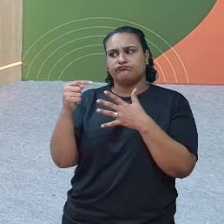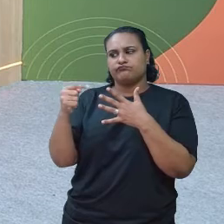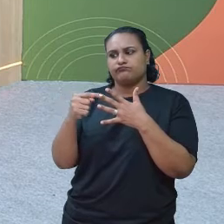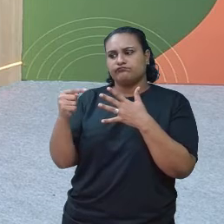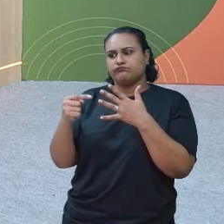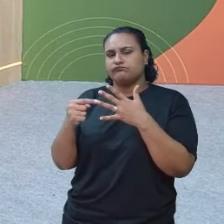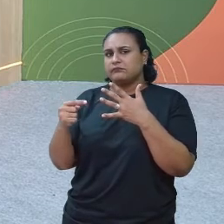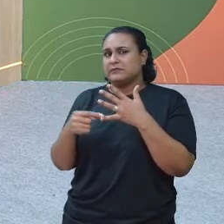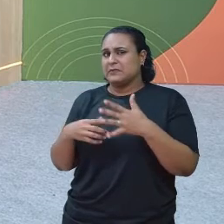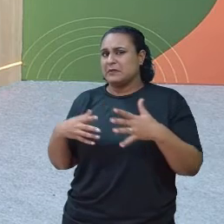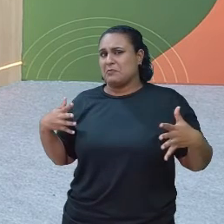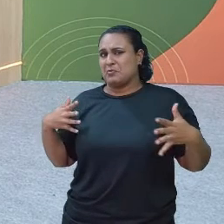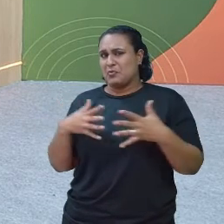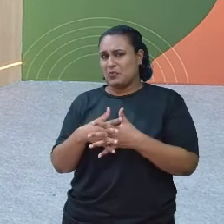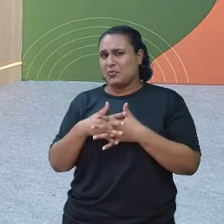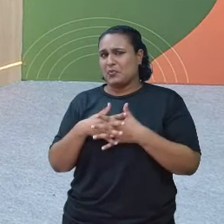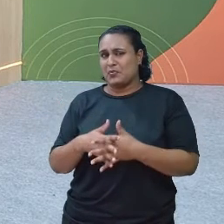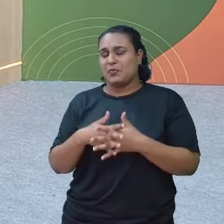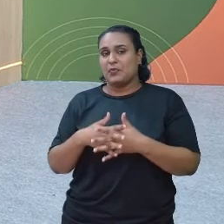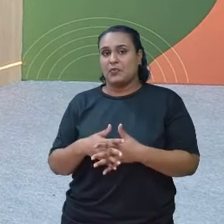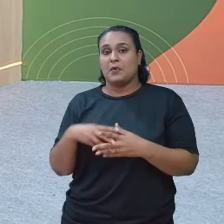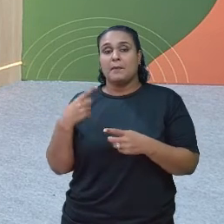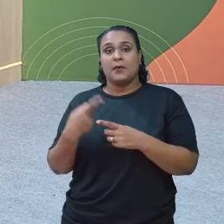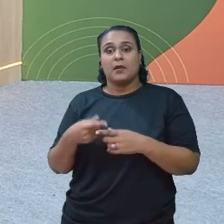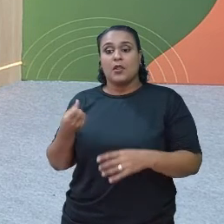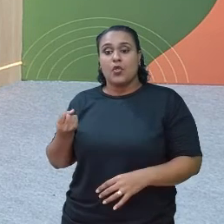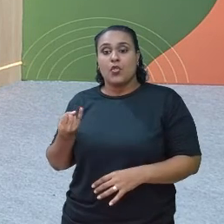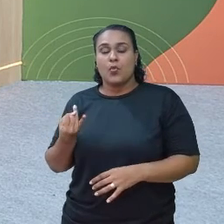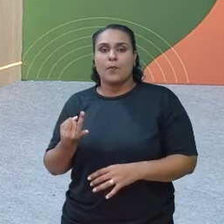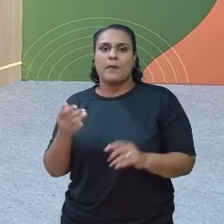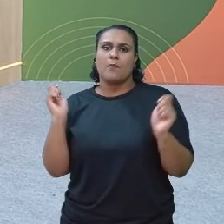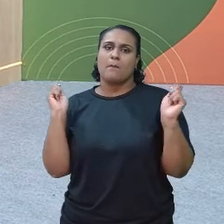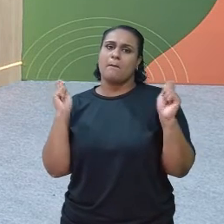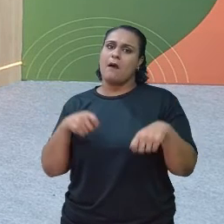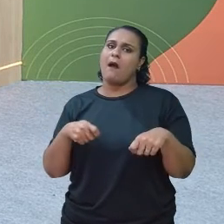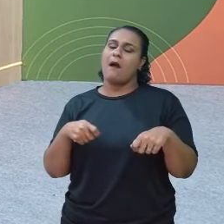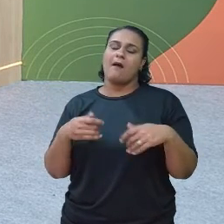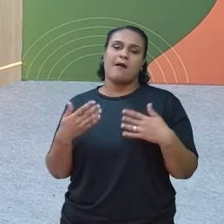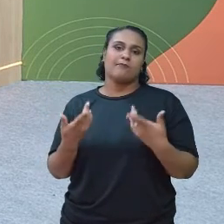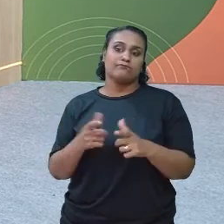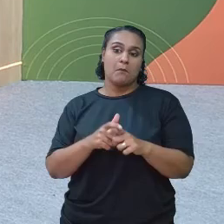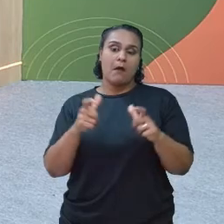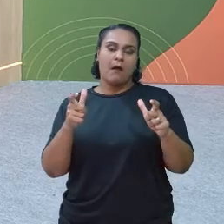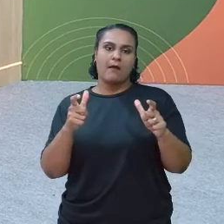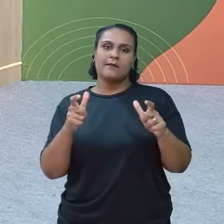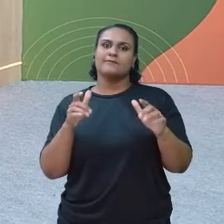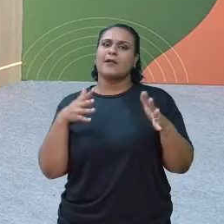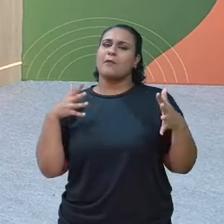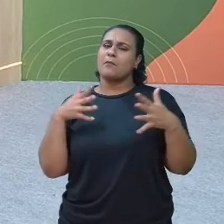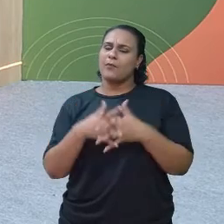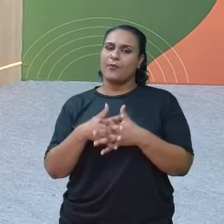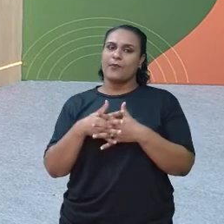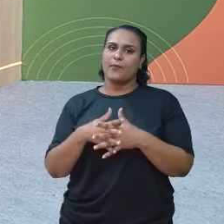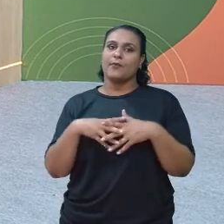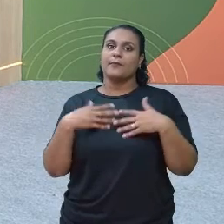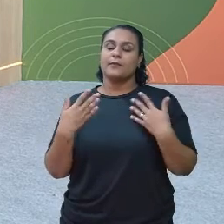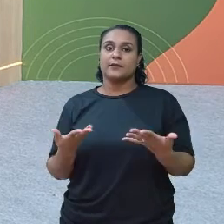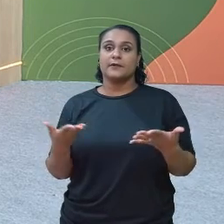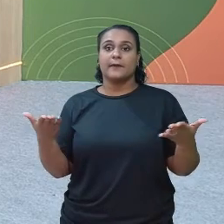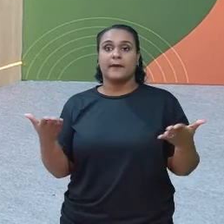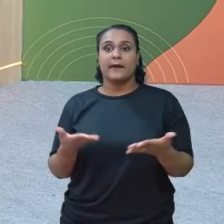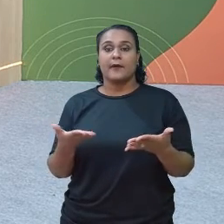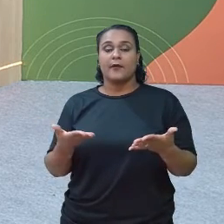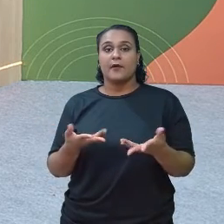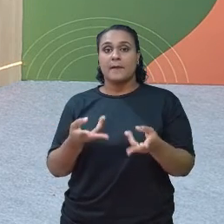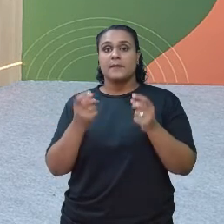uma confusão, porque quando você tem um número muito grande de possibilidades, tá certo? Então, nesse caso aí, o que a gente vai observar